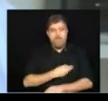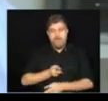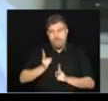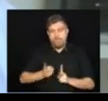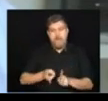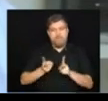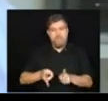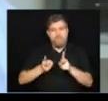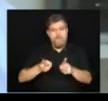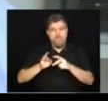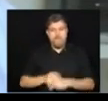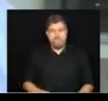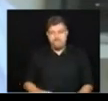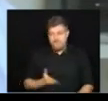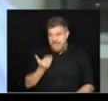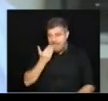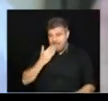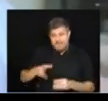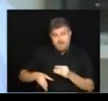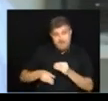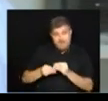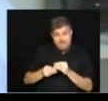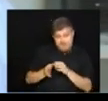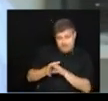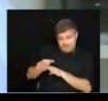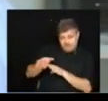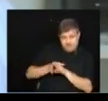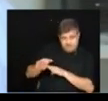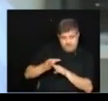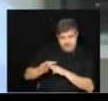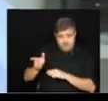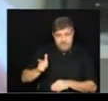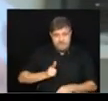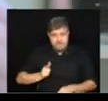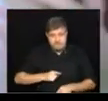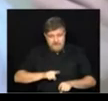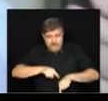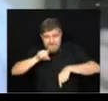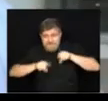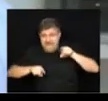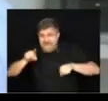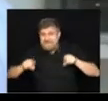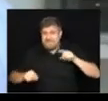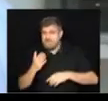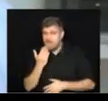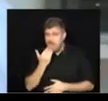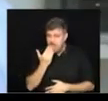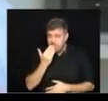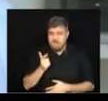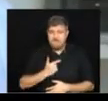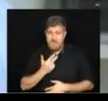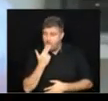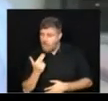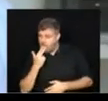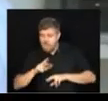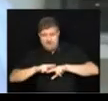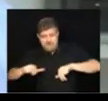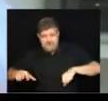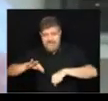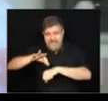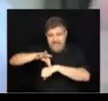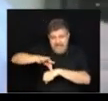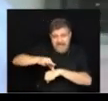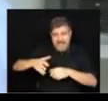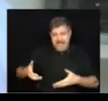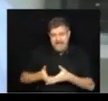da alimentação complementar, que é uma alimentação variada, uma alimentação mais colorida, com carnes,